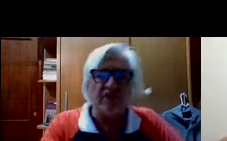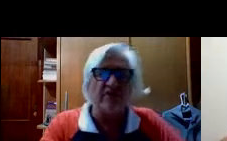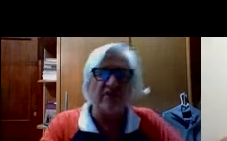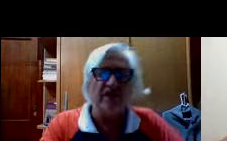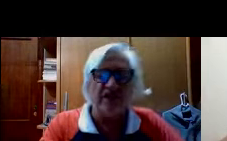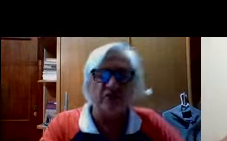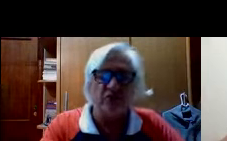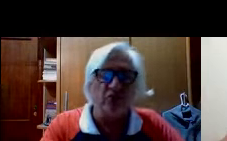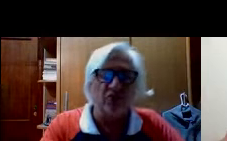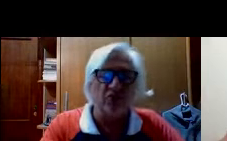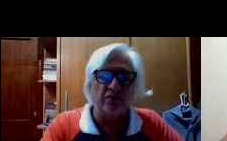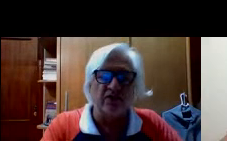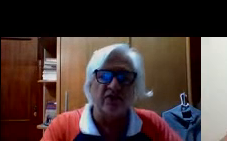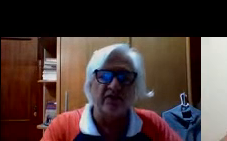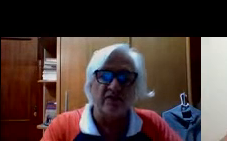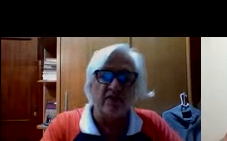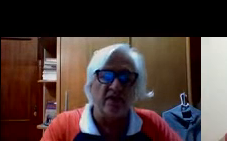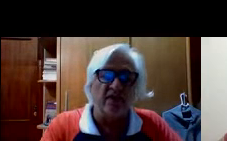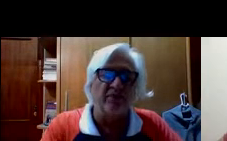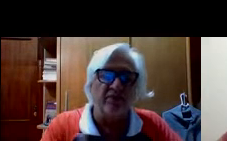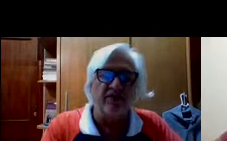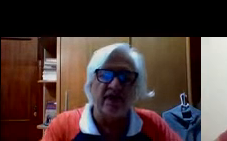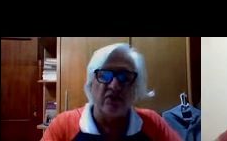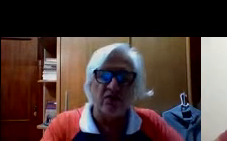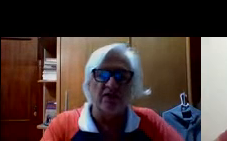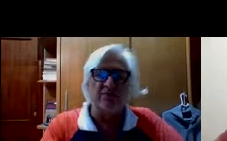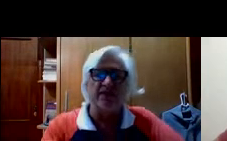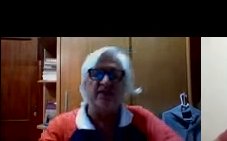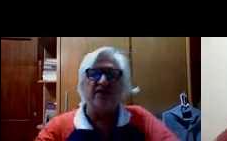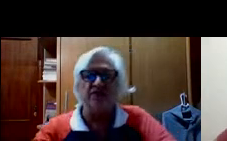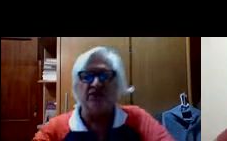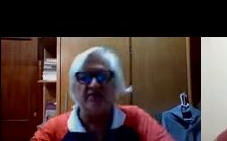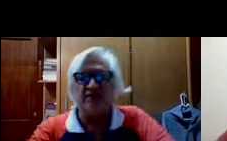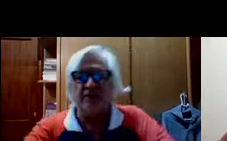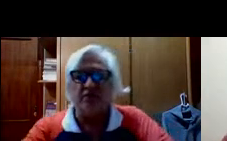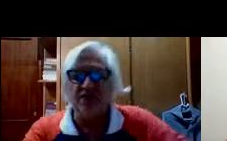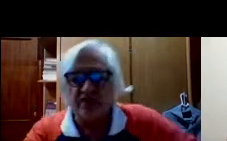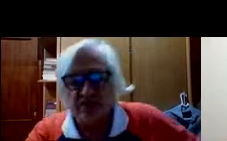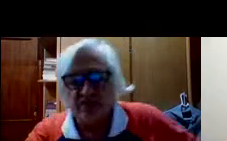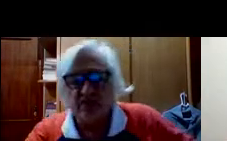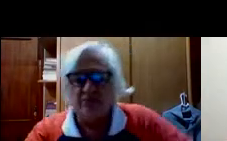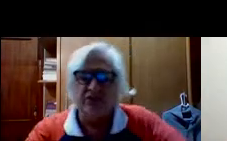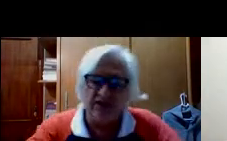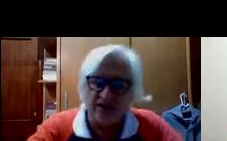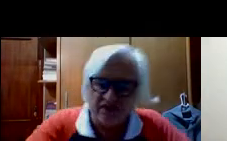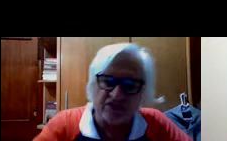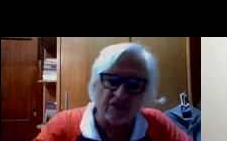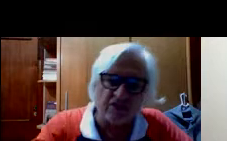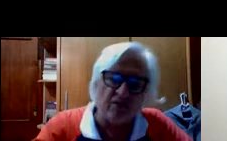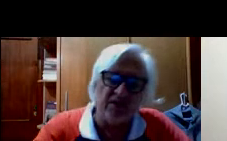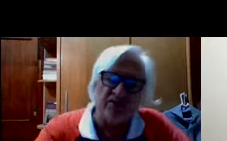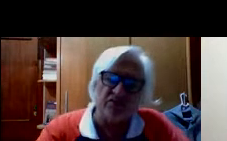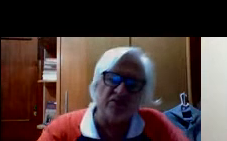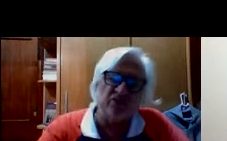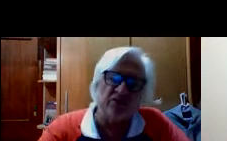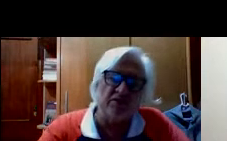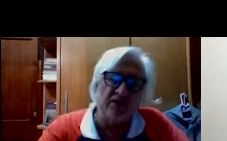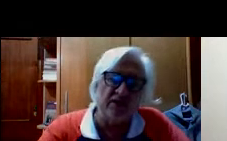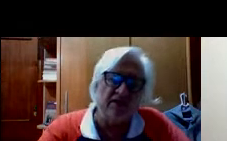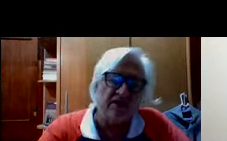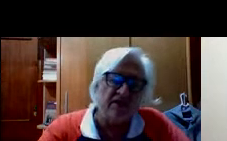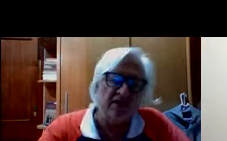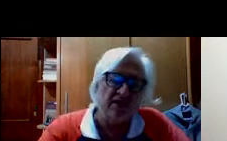material paramagnético no núcleo, porque vai amplificar o campo magnético da bobina. Eu poderia até fazer só a bobina, só